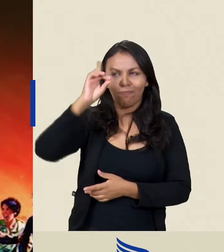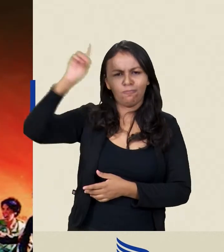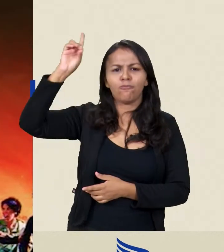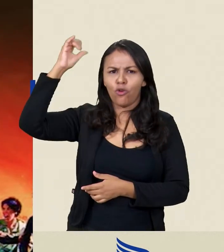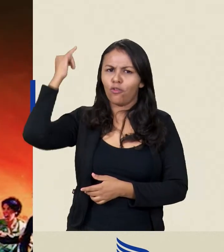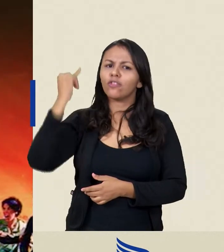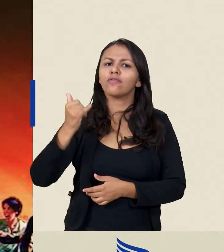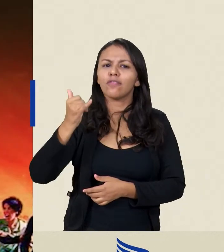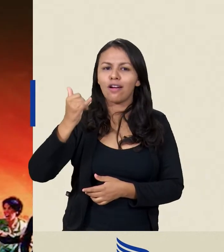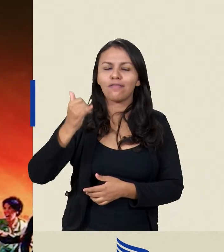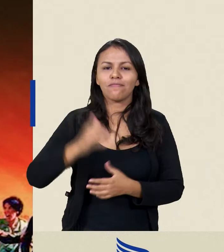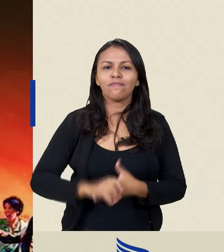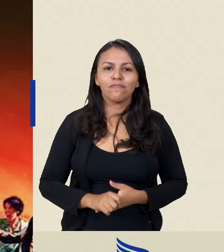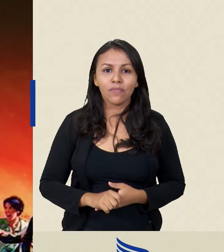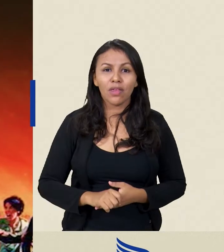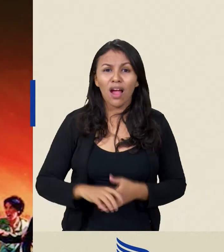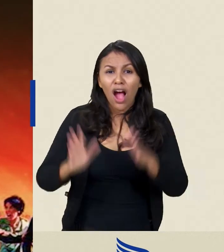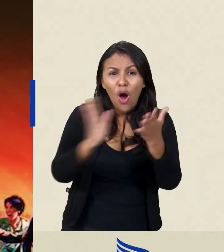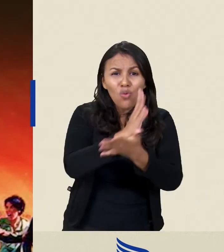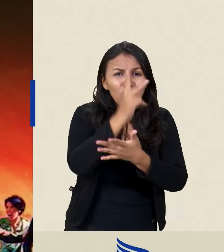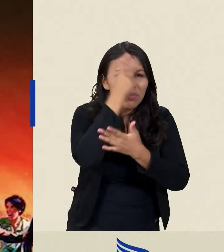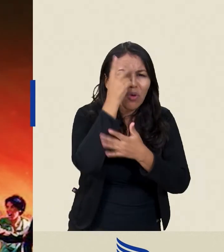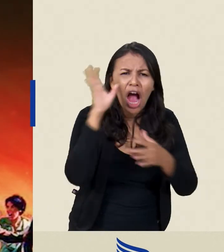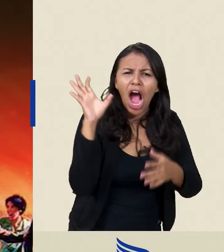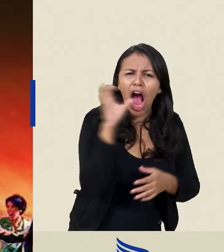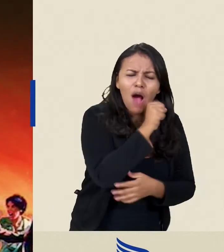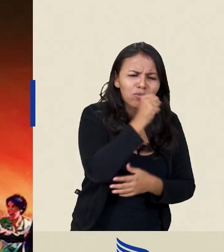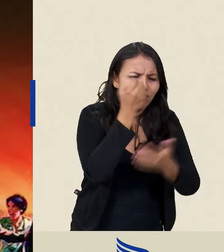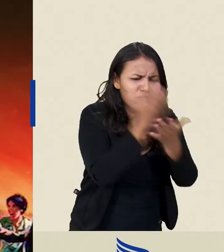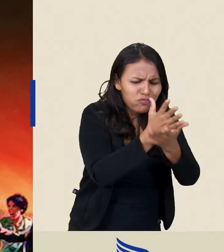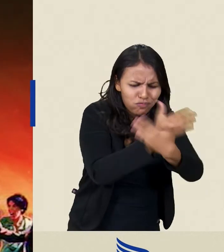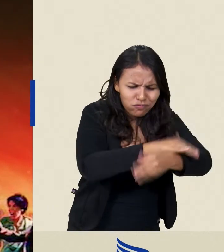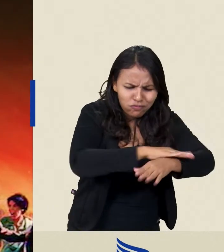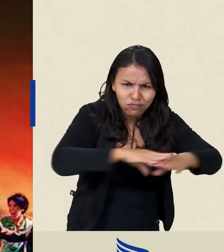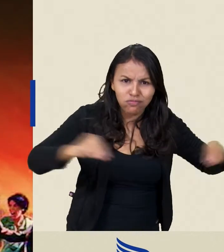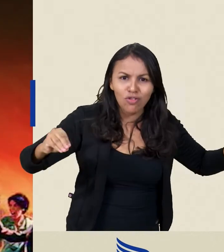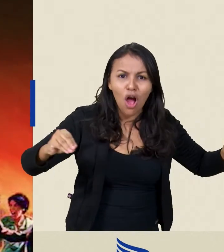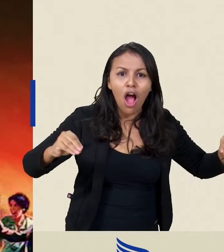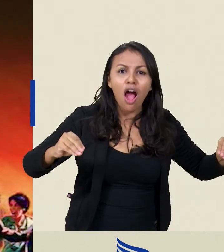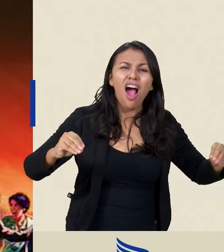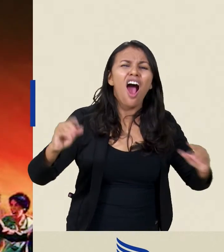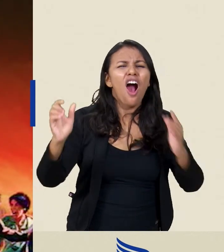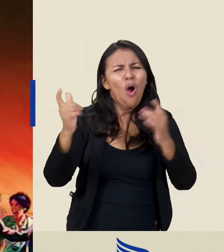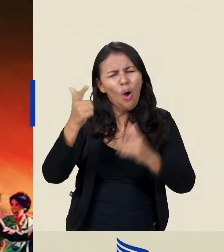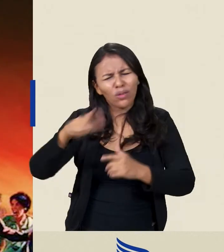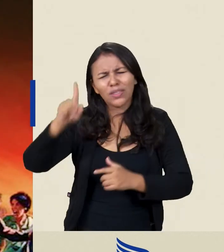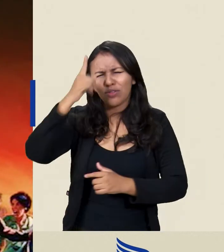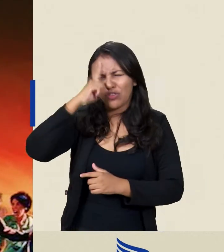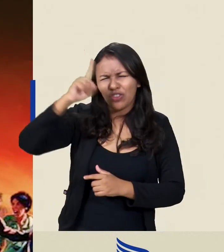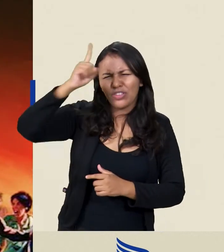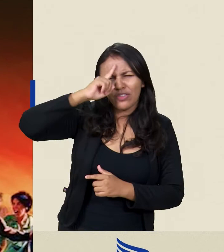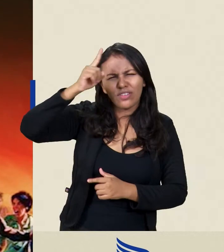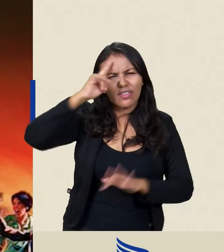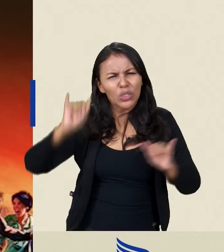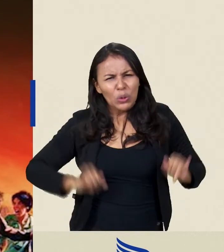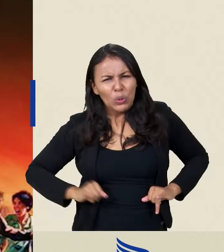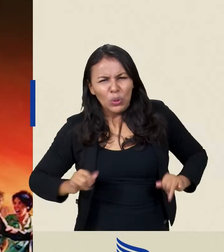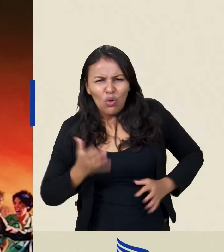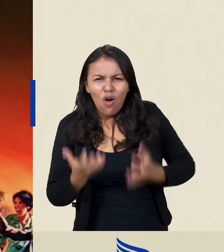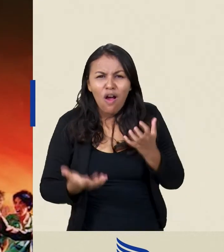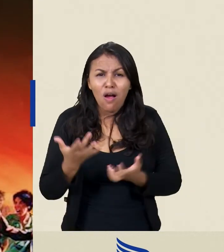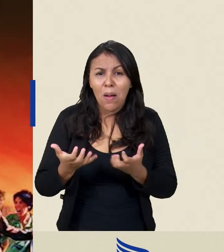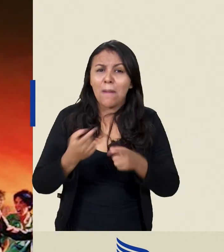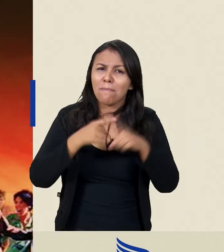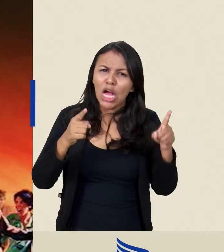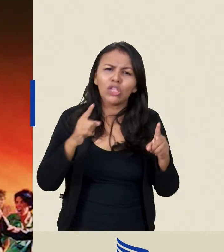Exércitos. Alguns são destruídos em um momento, enquanto outros sofrem muitos dias. Todos são